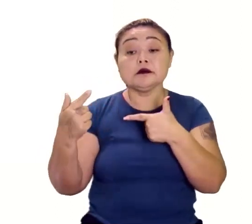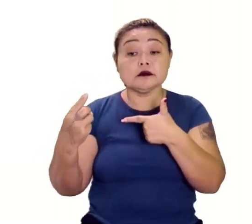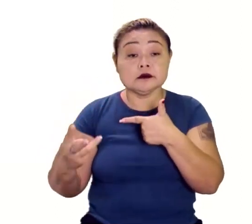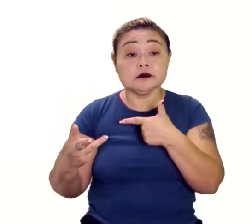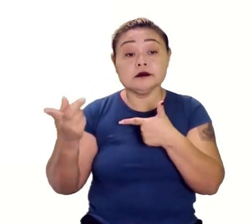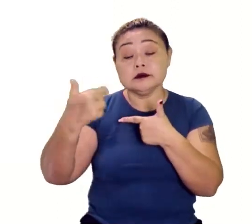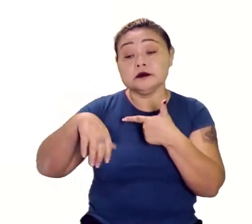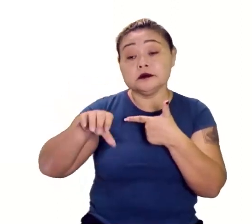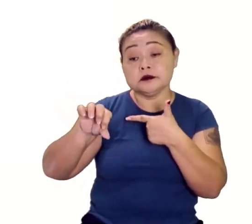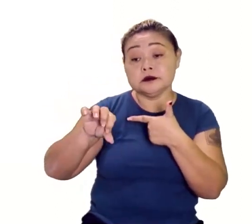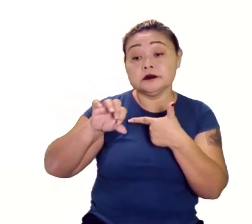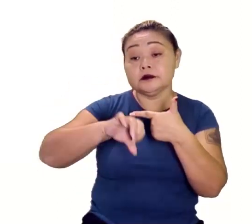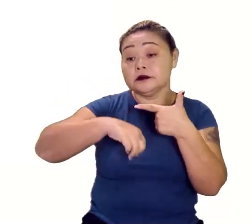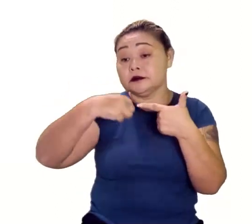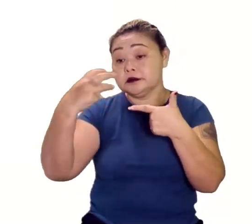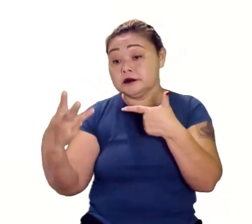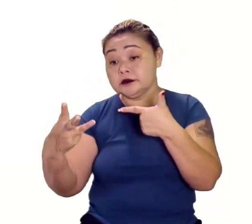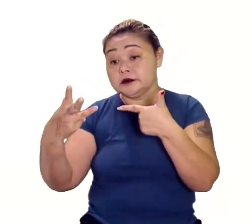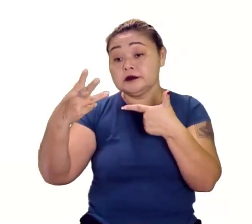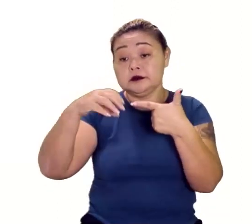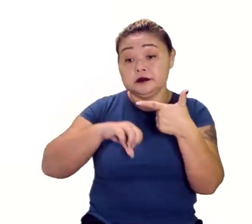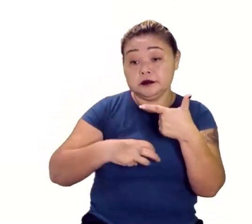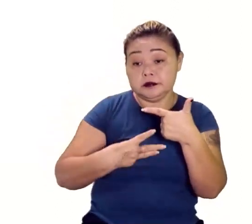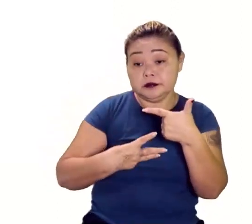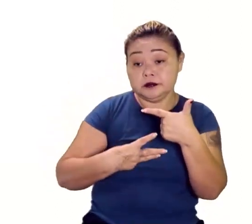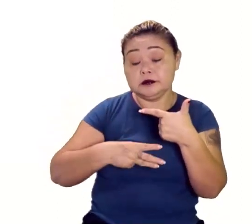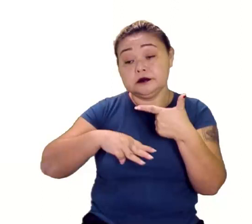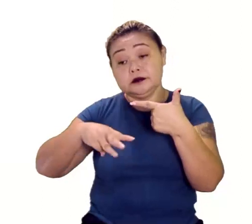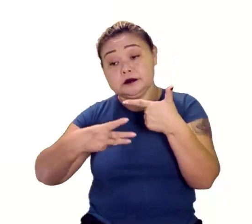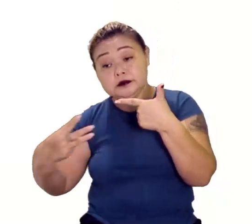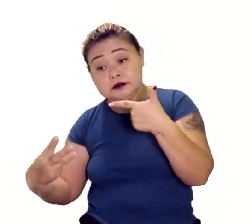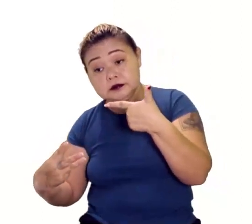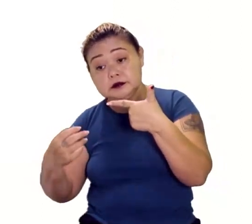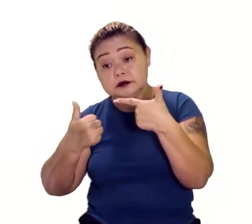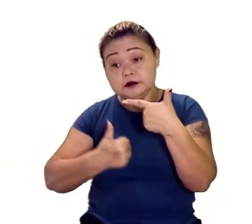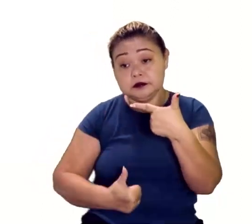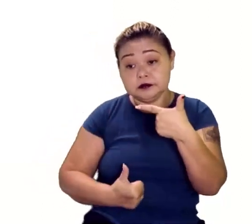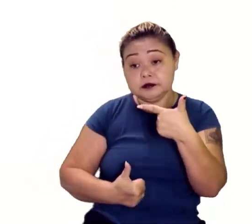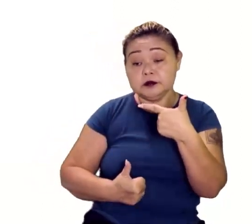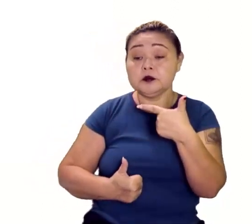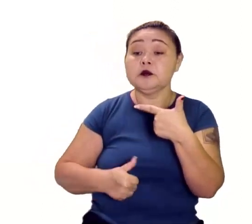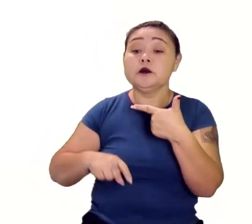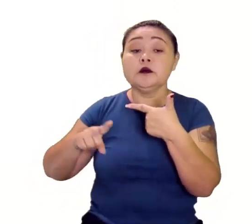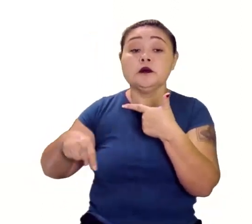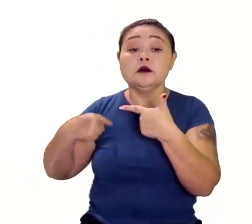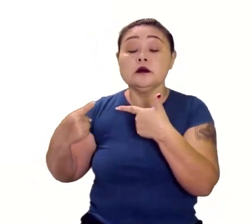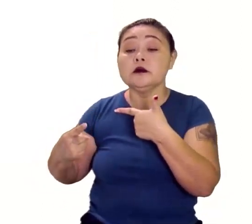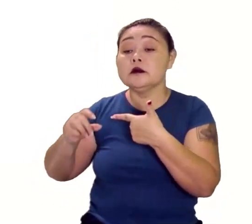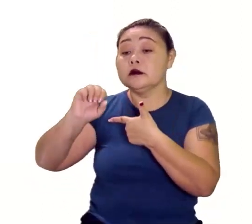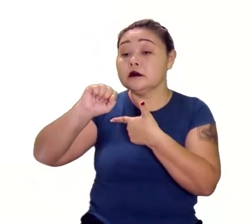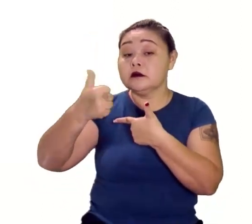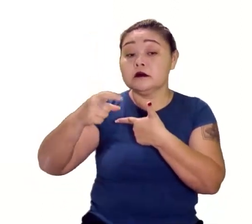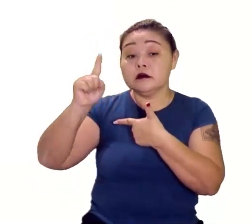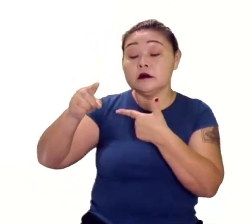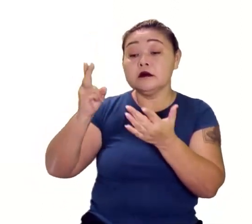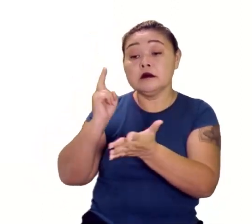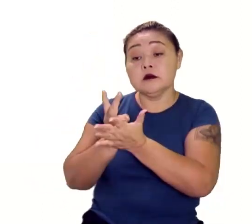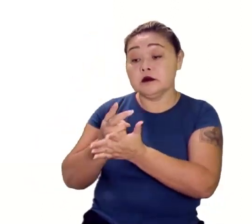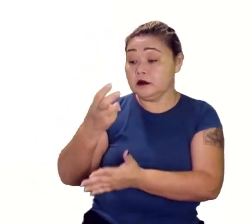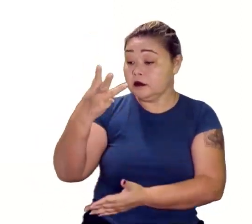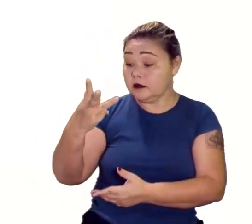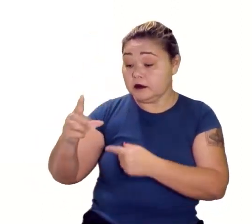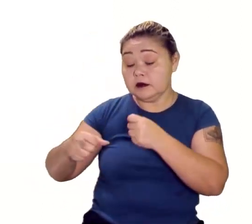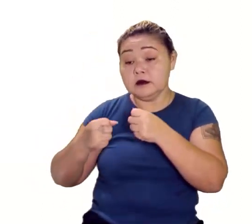3? 9. 9. 9 por 3? 3. E 3 por 3? 1. Então ficamos que 81 é o mesmo